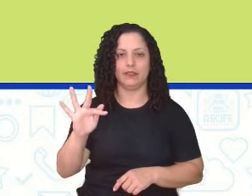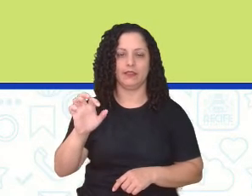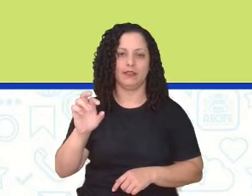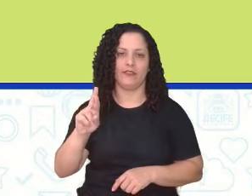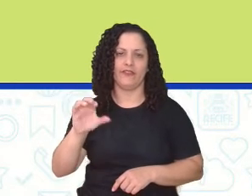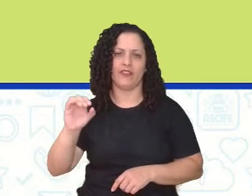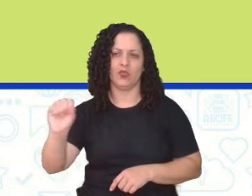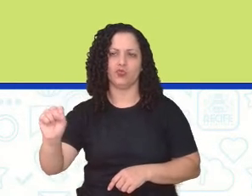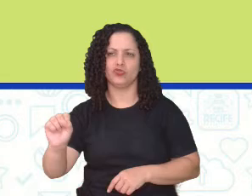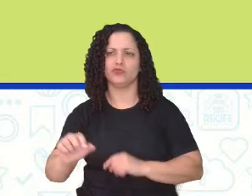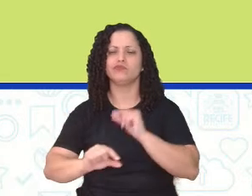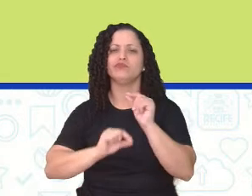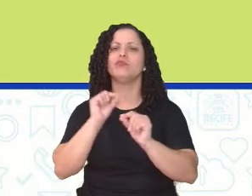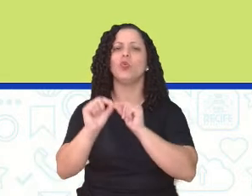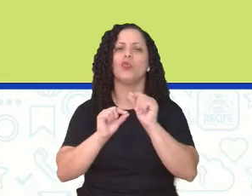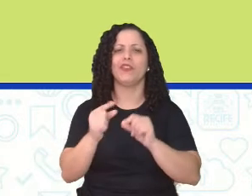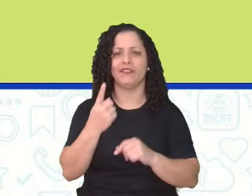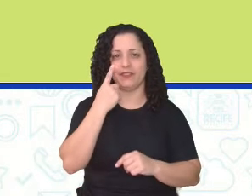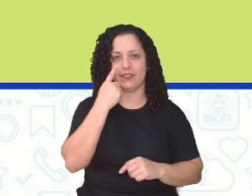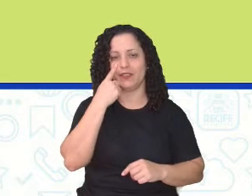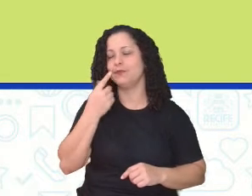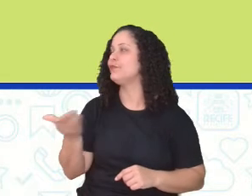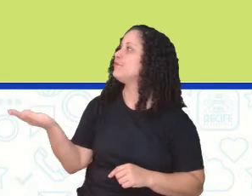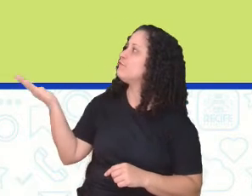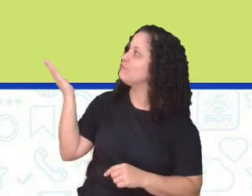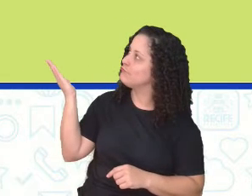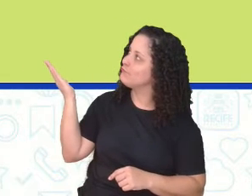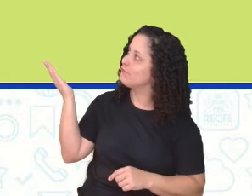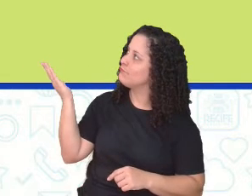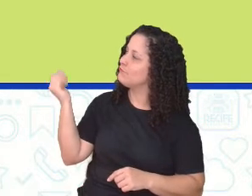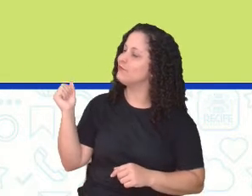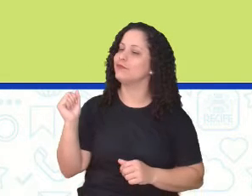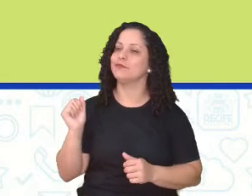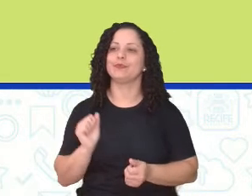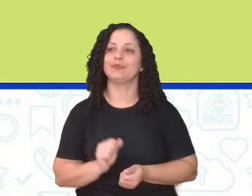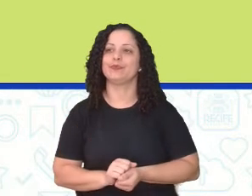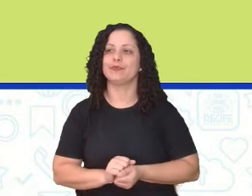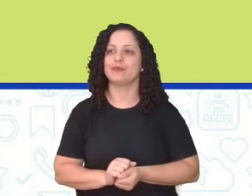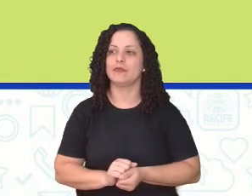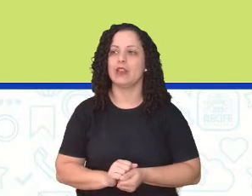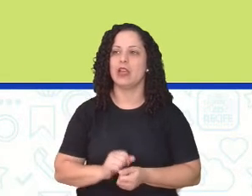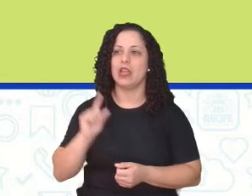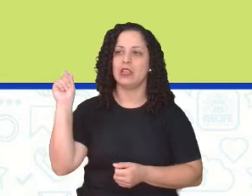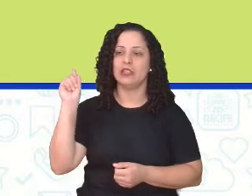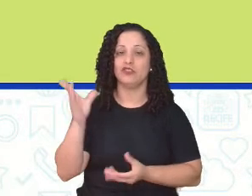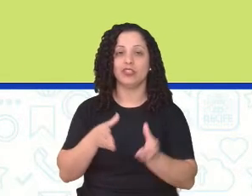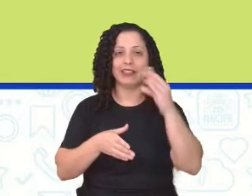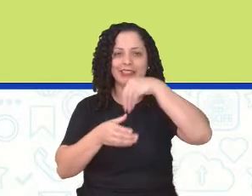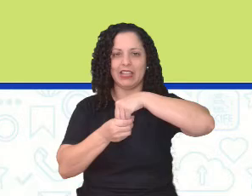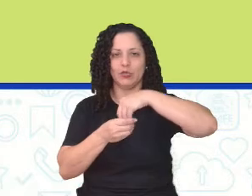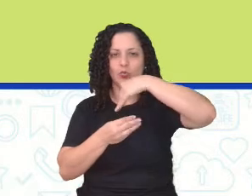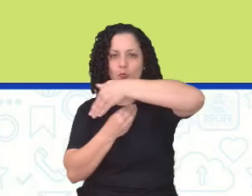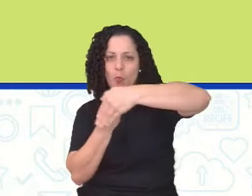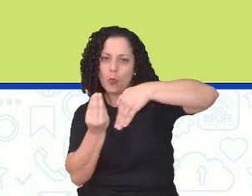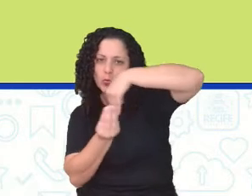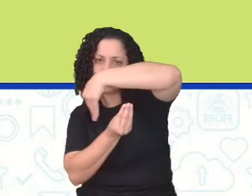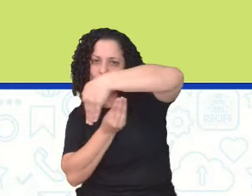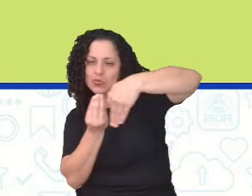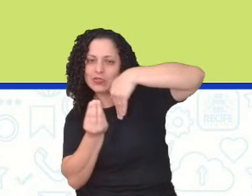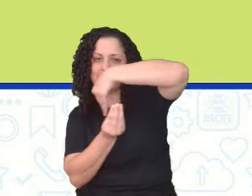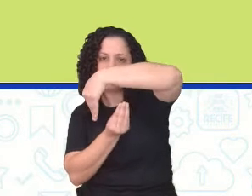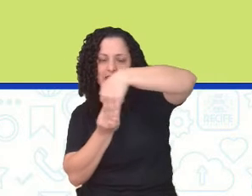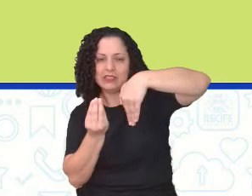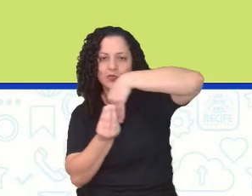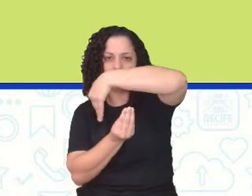a 4 de túbulos que vão se alojar, como os novelos. Eles ficam enovelados dentro de um tecido também